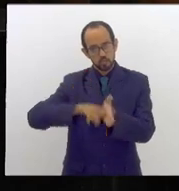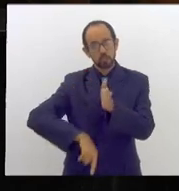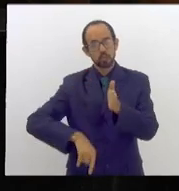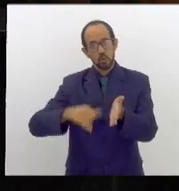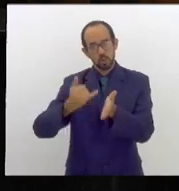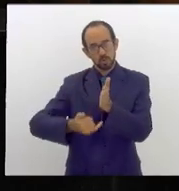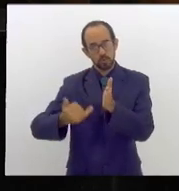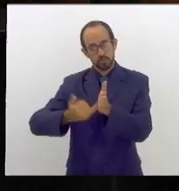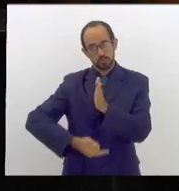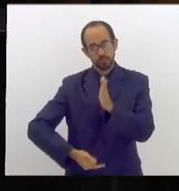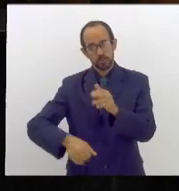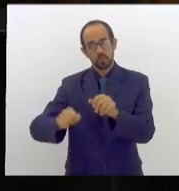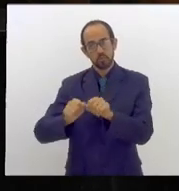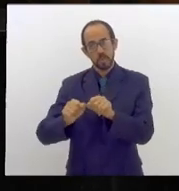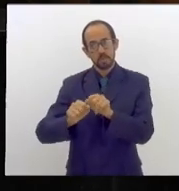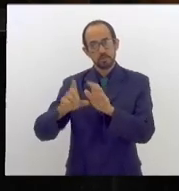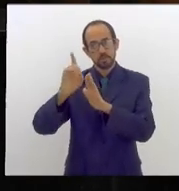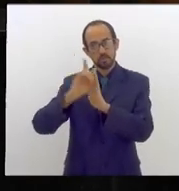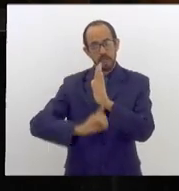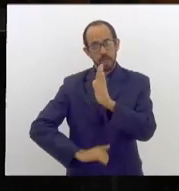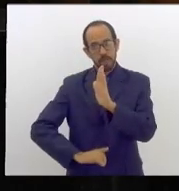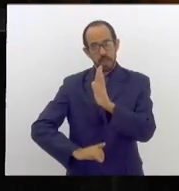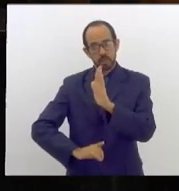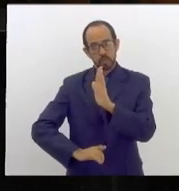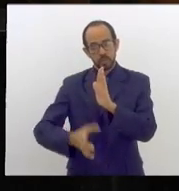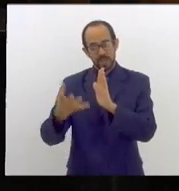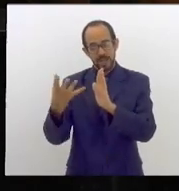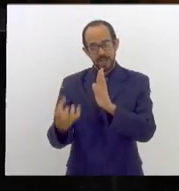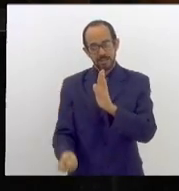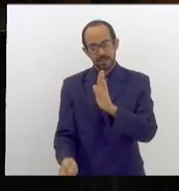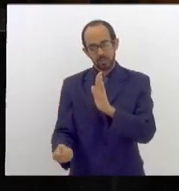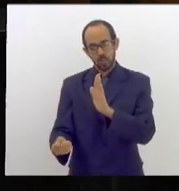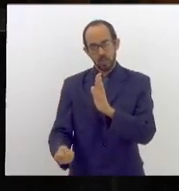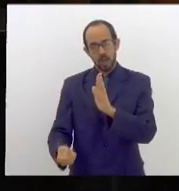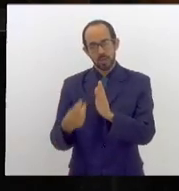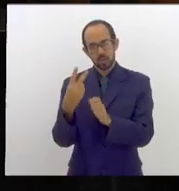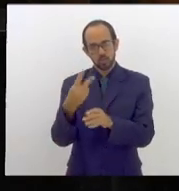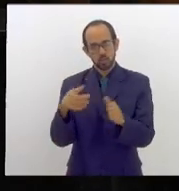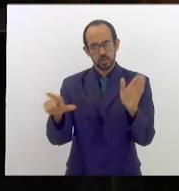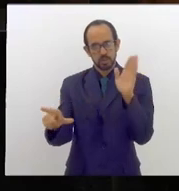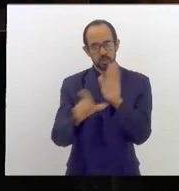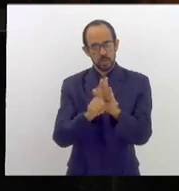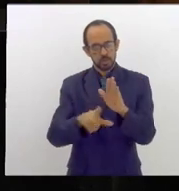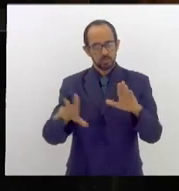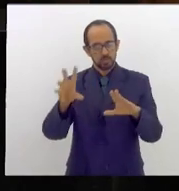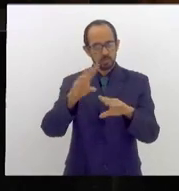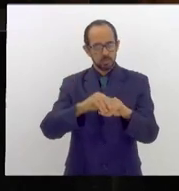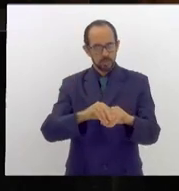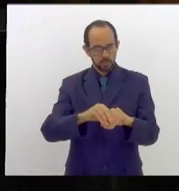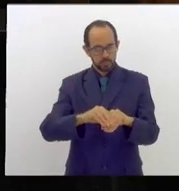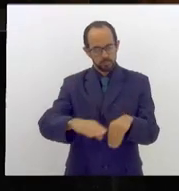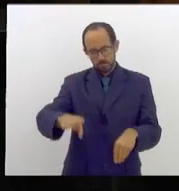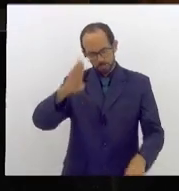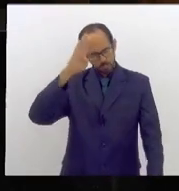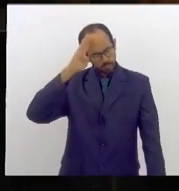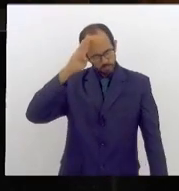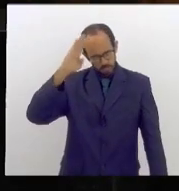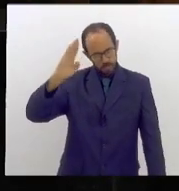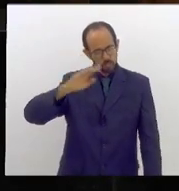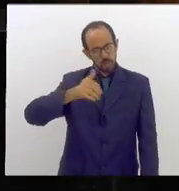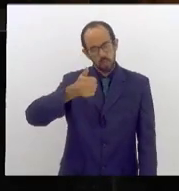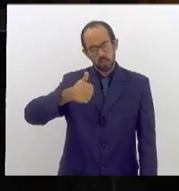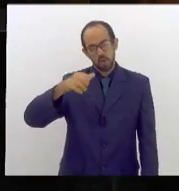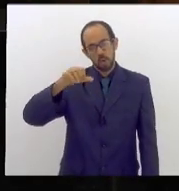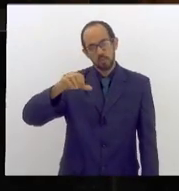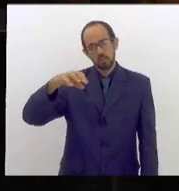por decreto aderiu as duas leis complementares principalmente a